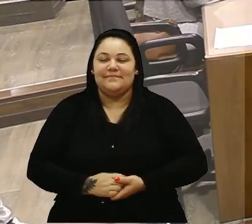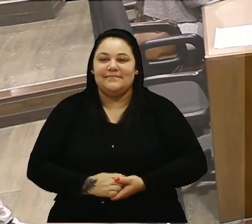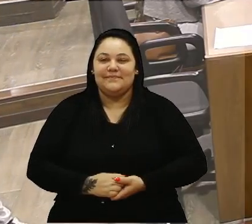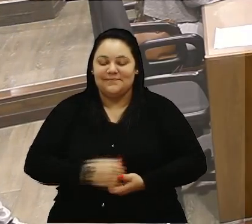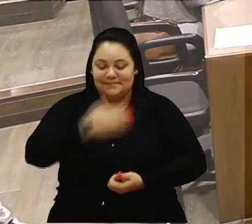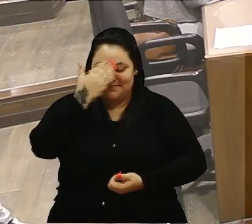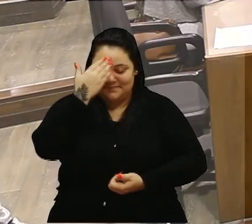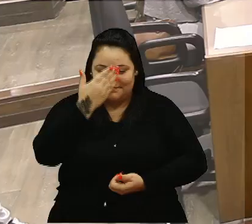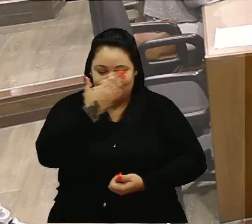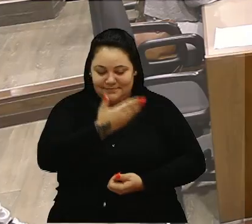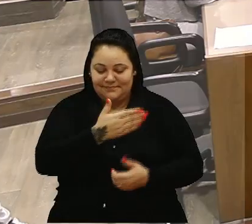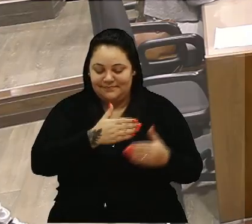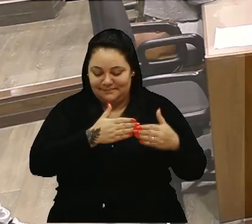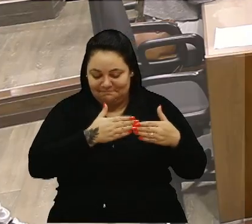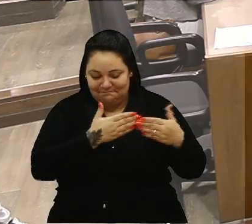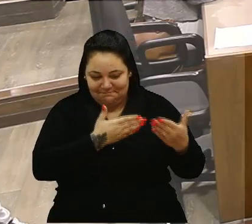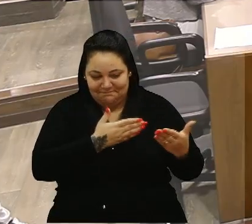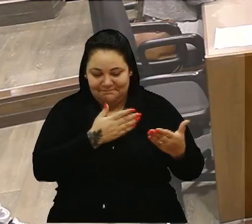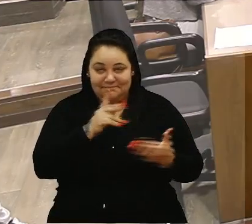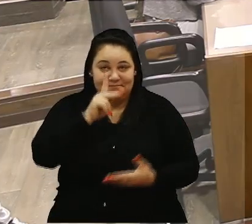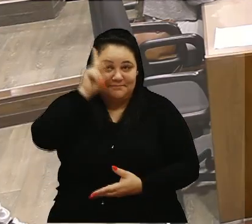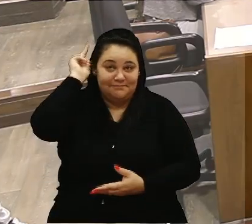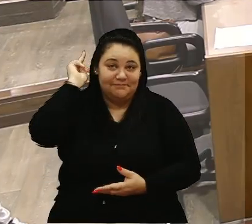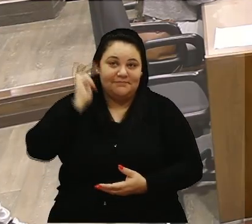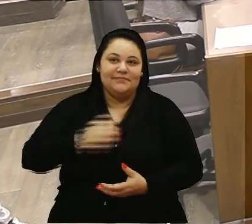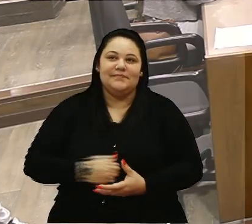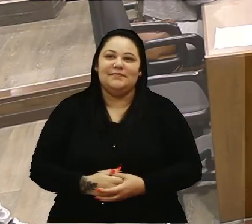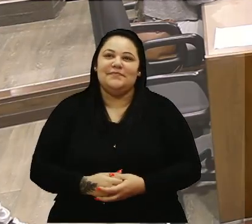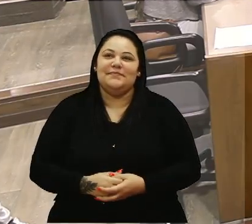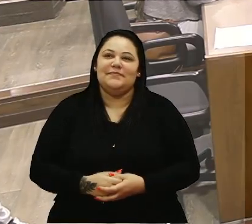Obrigado pela gentileza, vereador Iago.